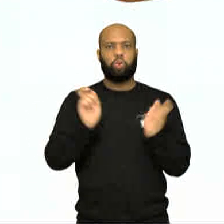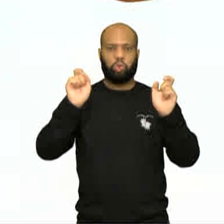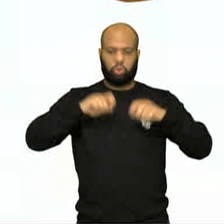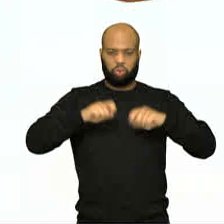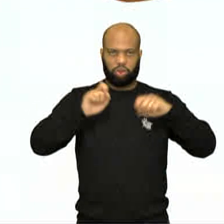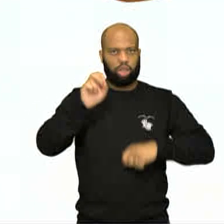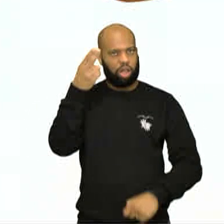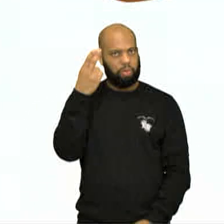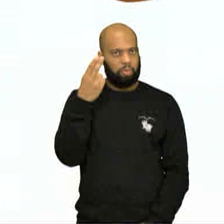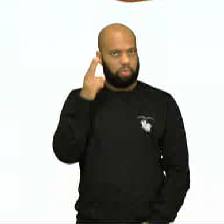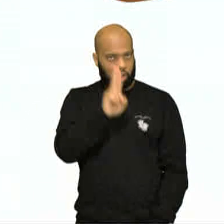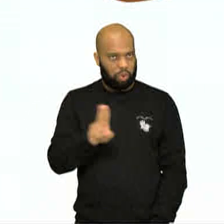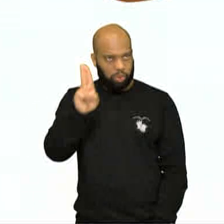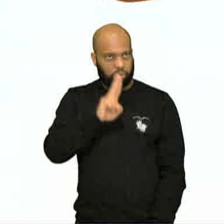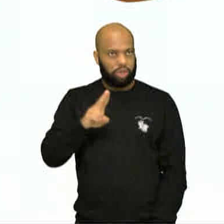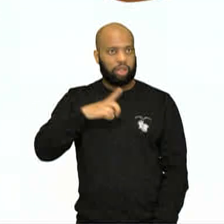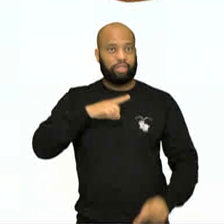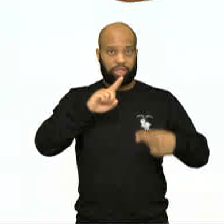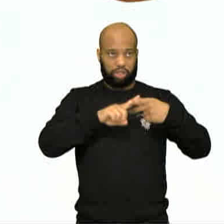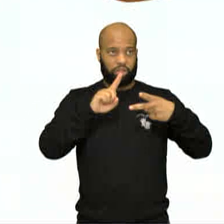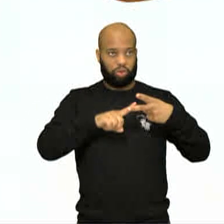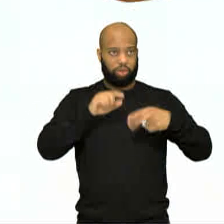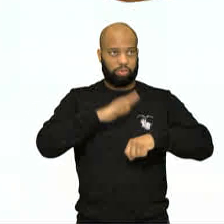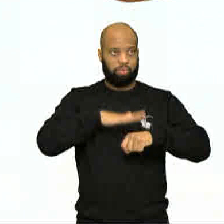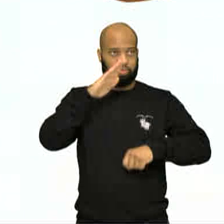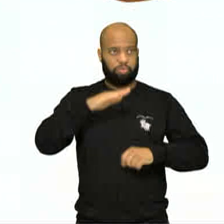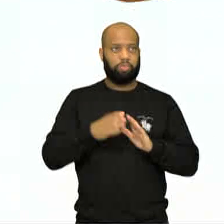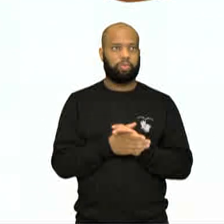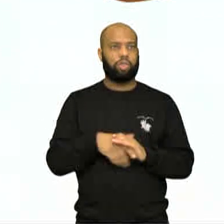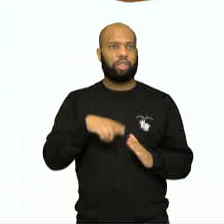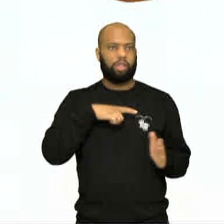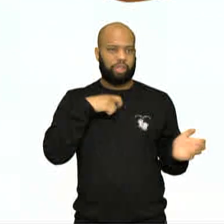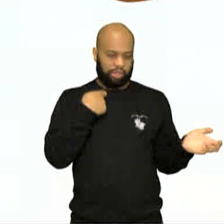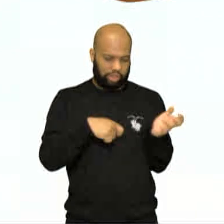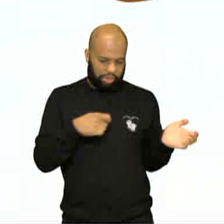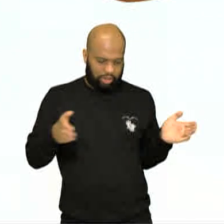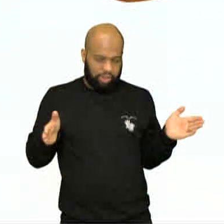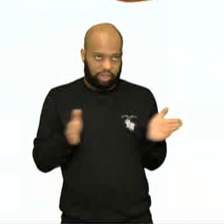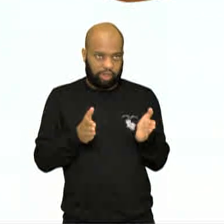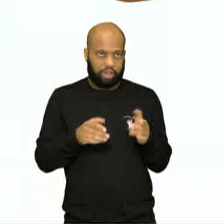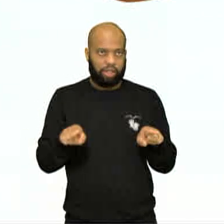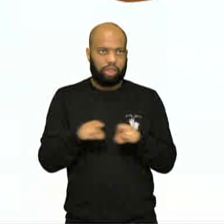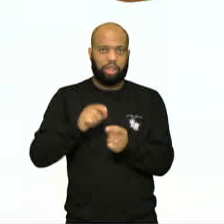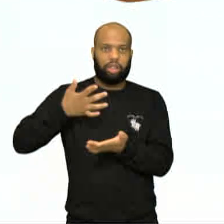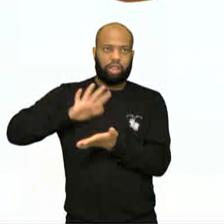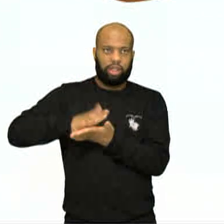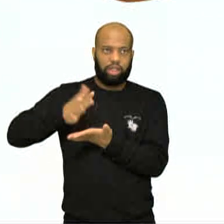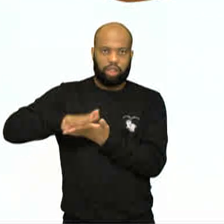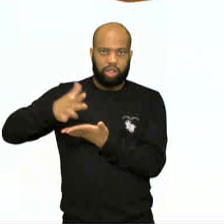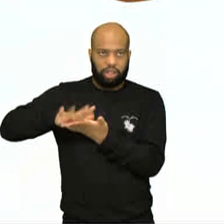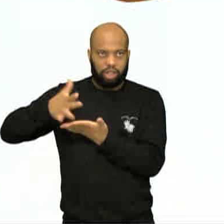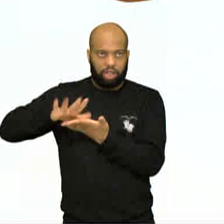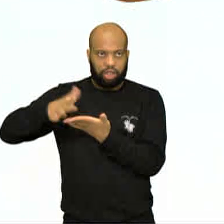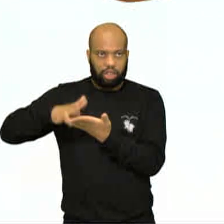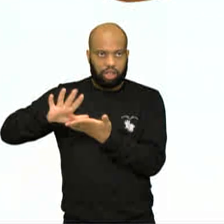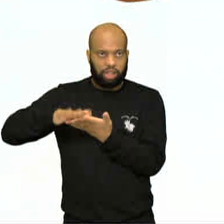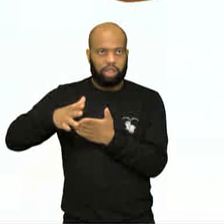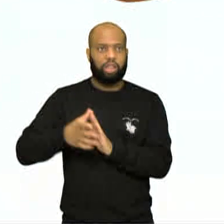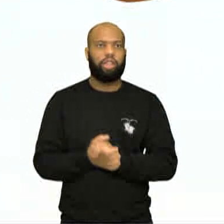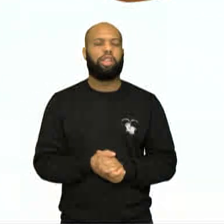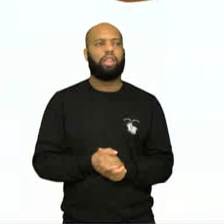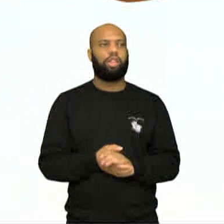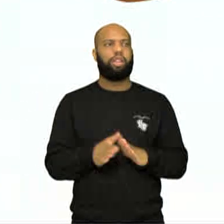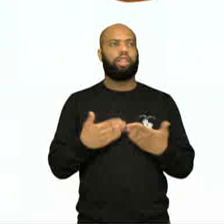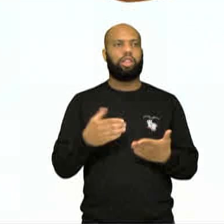no samba, mas 2 deles se destacam. Um é o cavaquinho, o outro o pandeiro, tá? Então o cavaquinho é um instrumento da família das